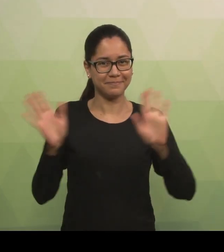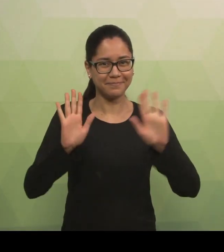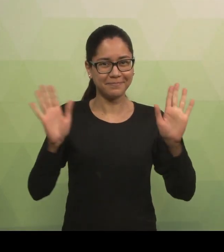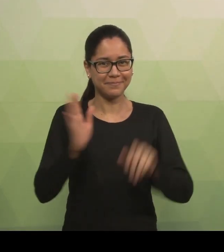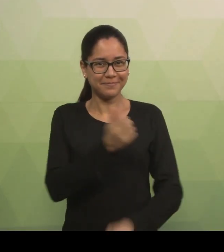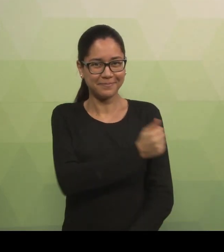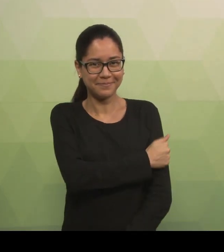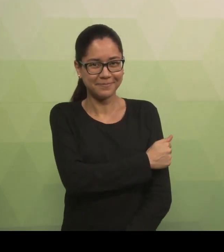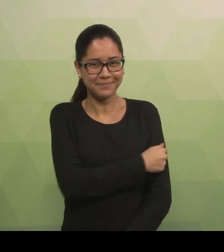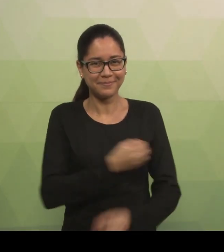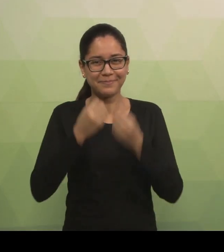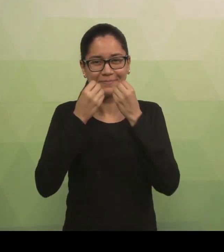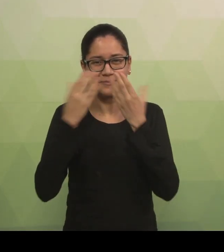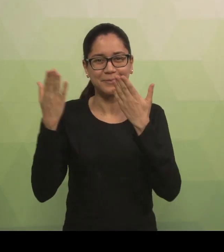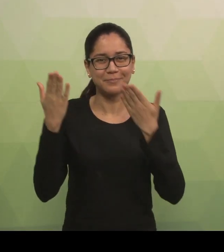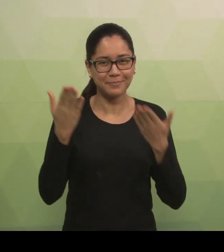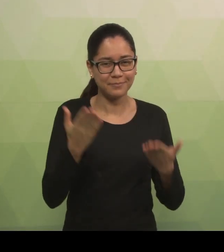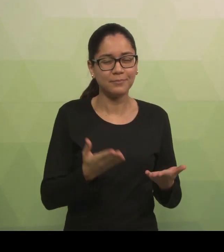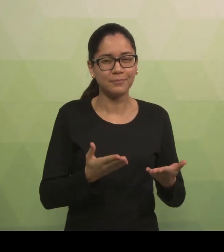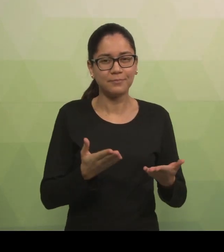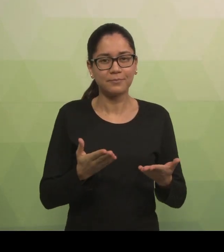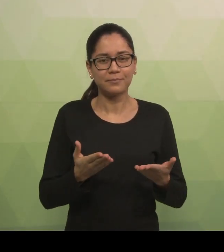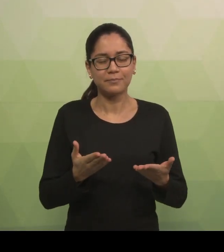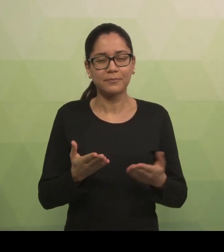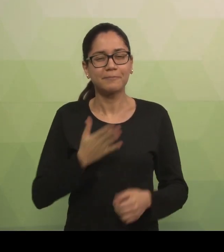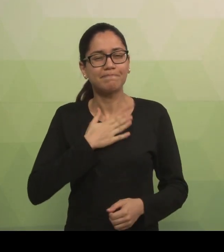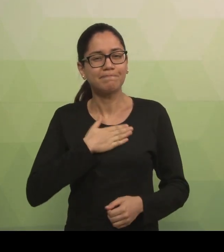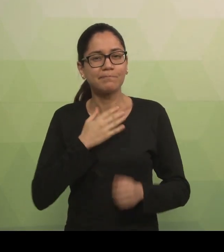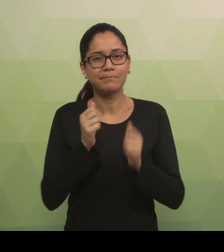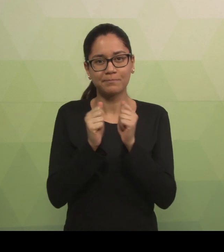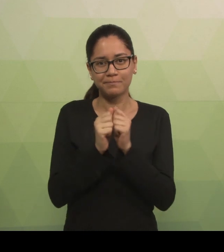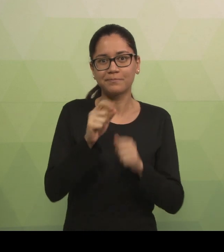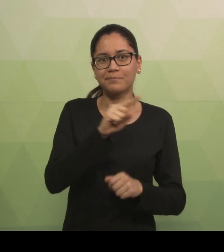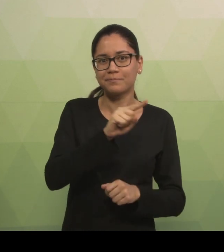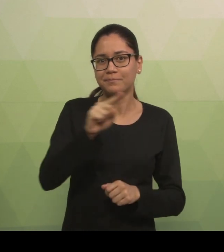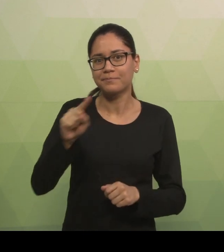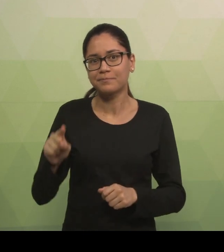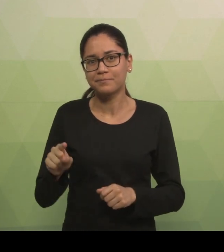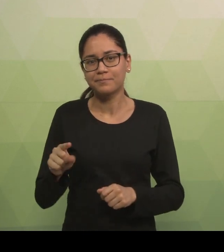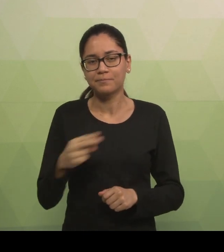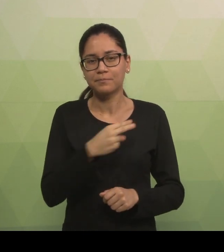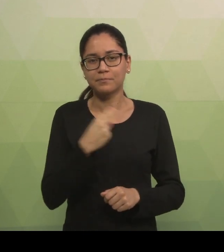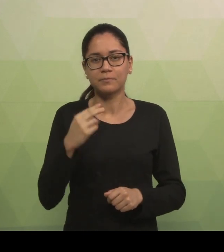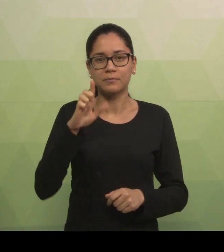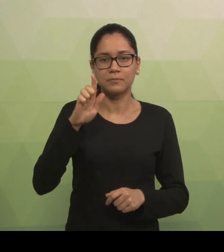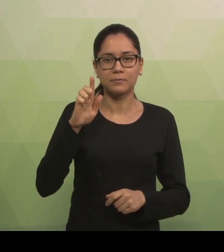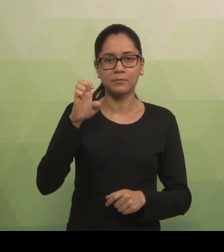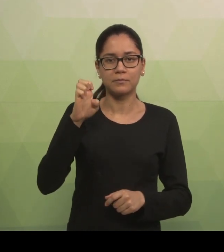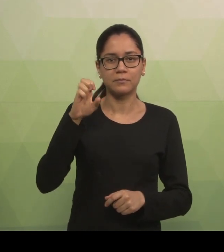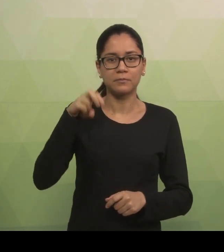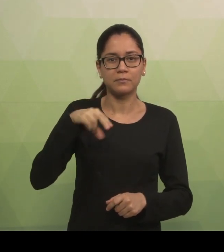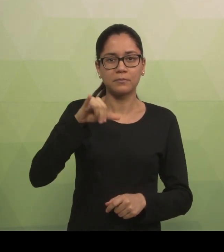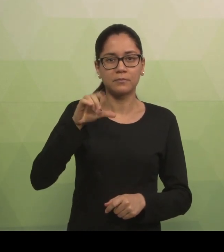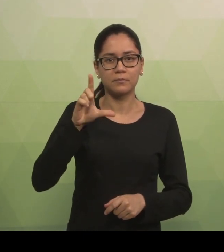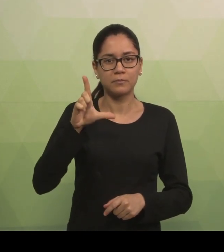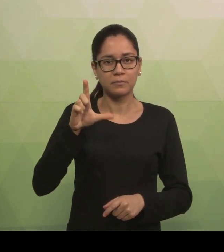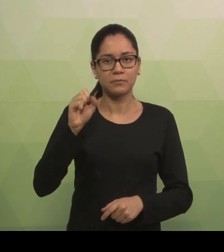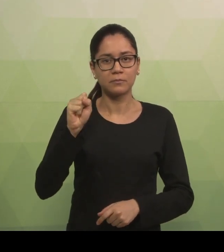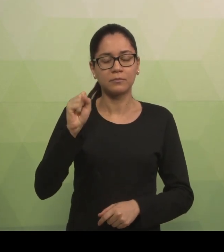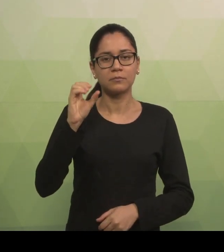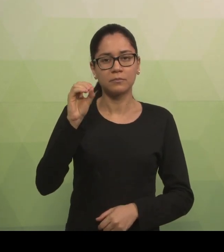Olá, cursistas! Sejam bem-vindos. É um prazer estar aqui com vocês. Meu nome é Genilson Machevski Rocha e trabalharemos a